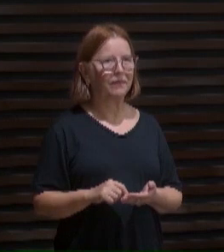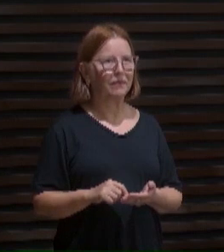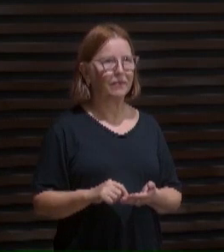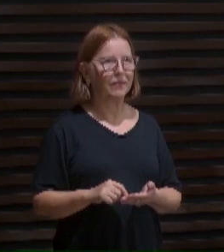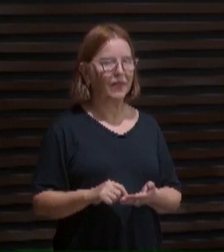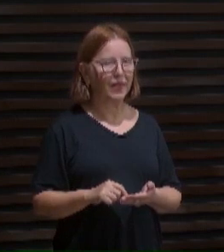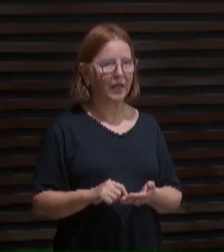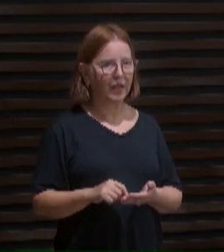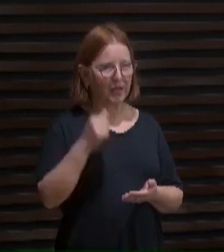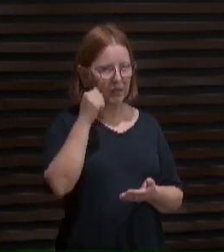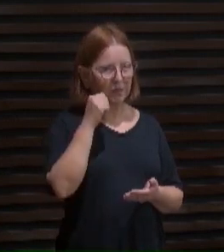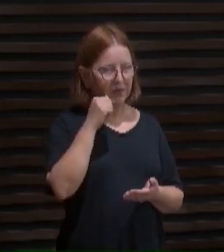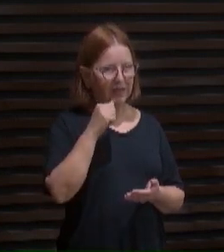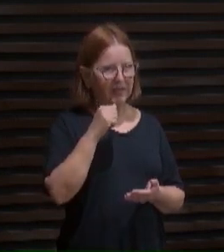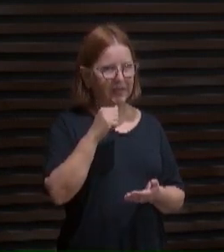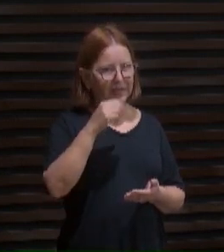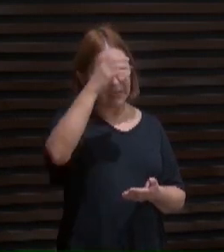aprendem sempre